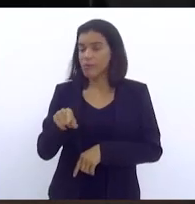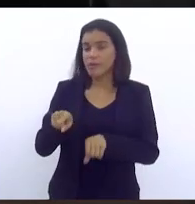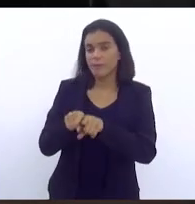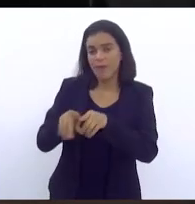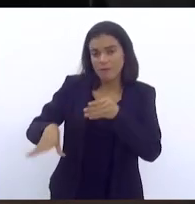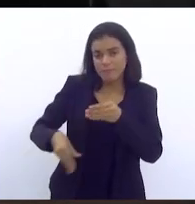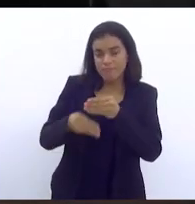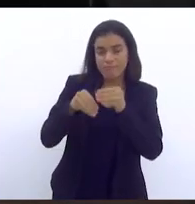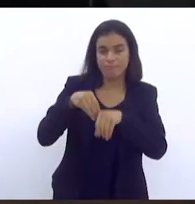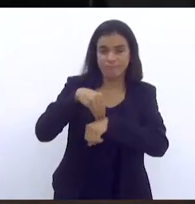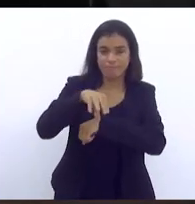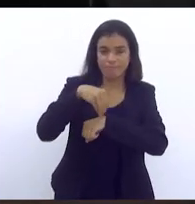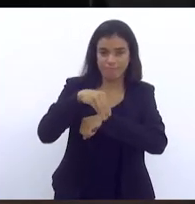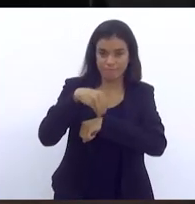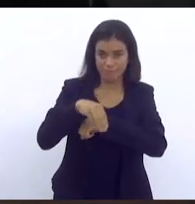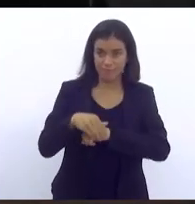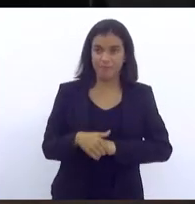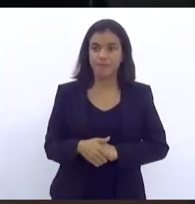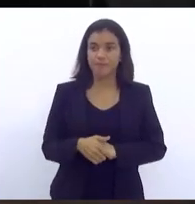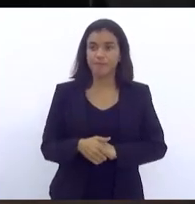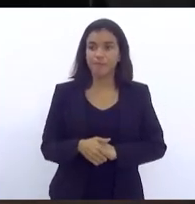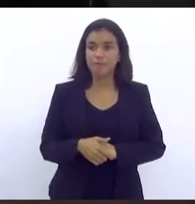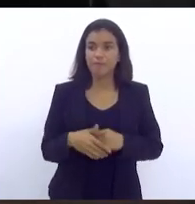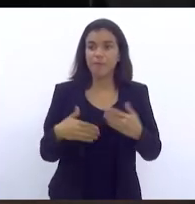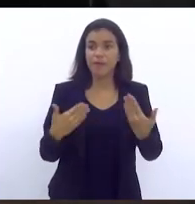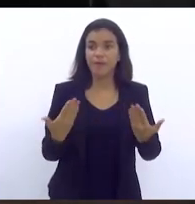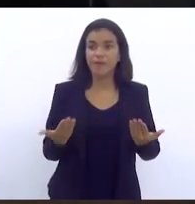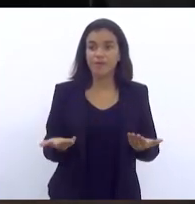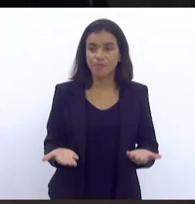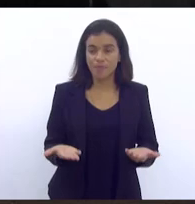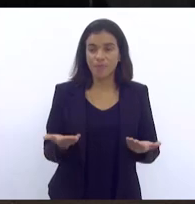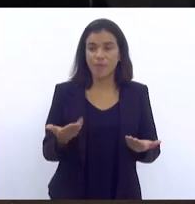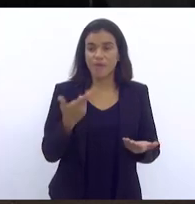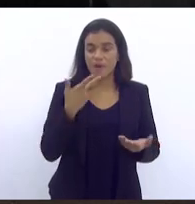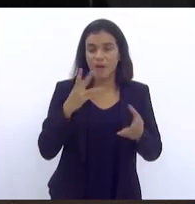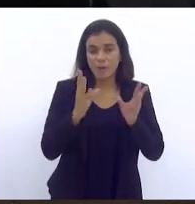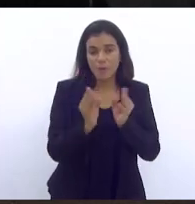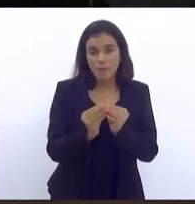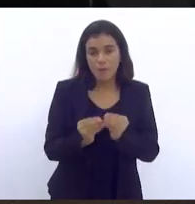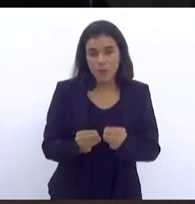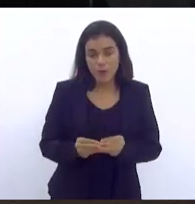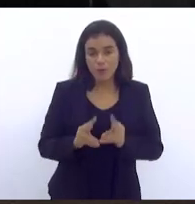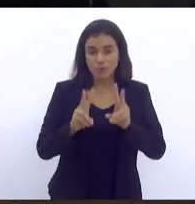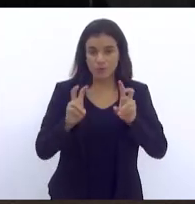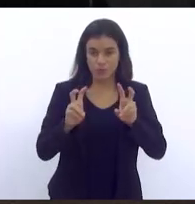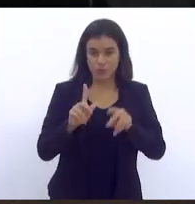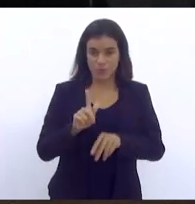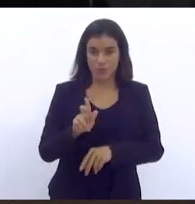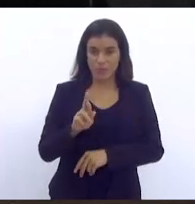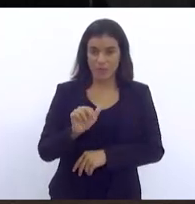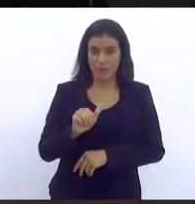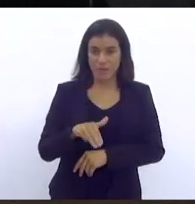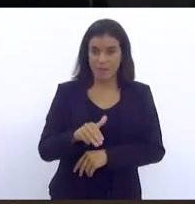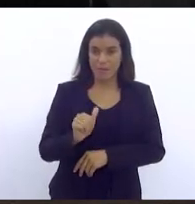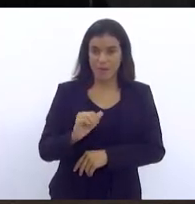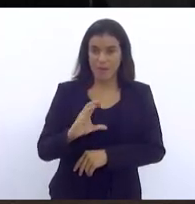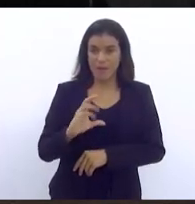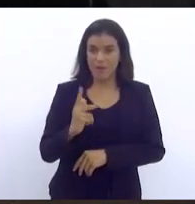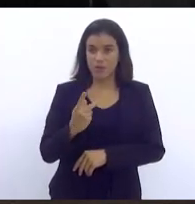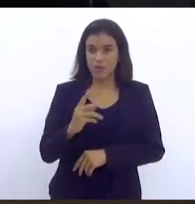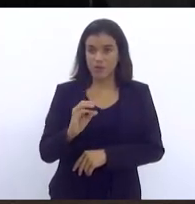dessa situação na indiana E aí falando um pouco sobre Jardim Gramacho que